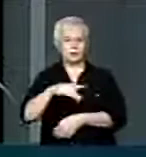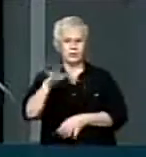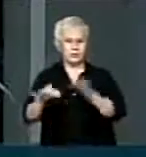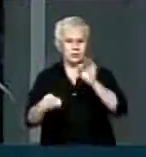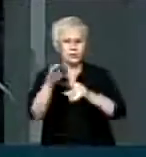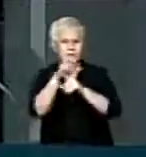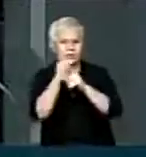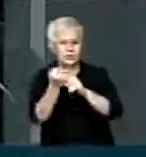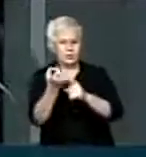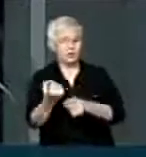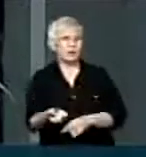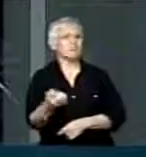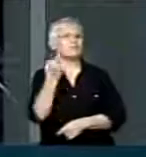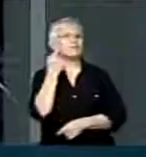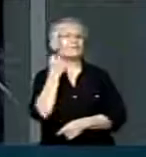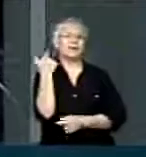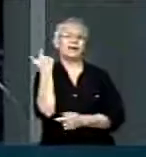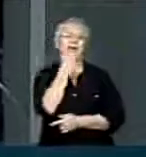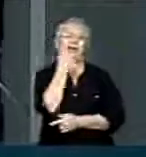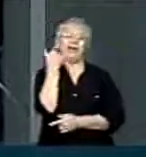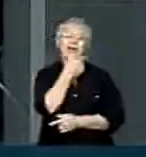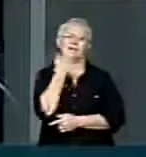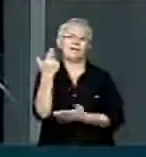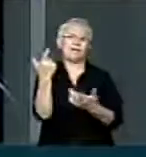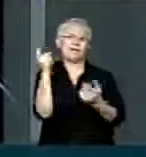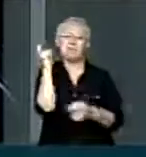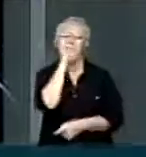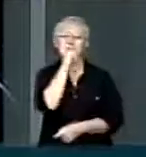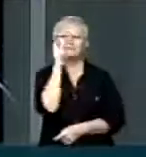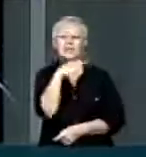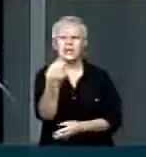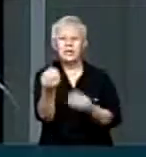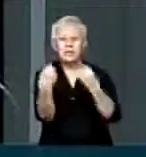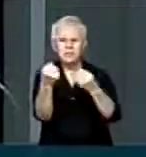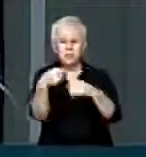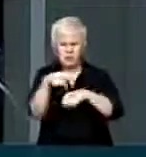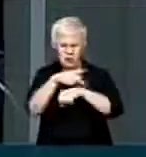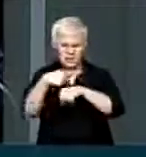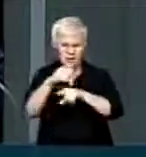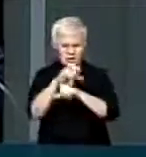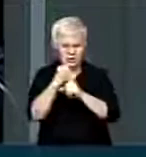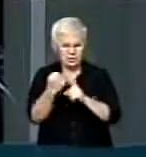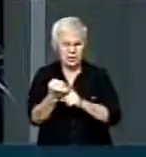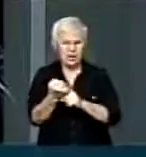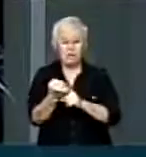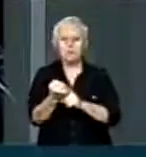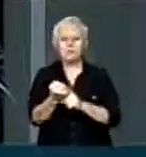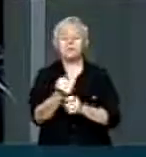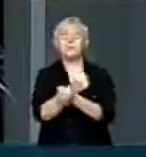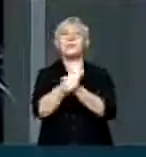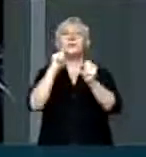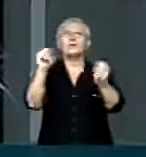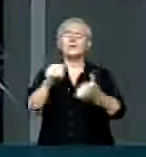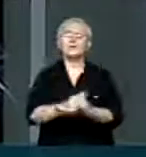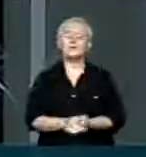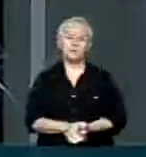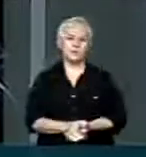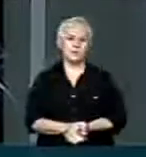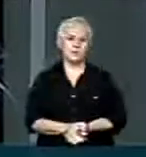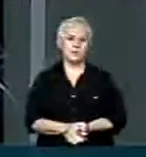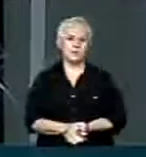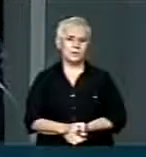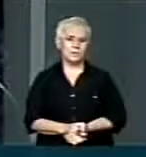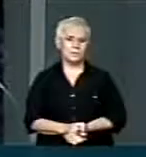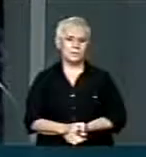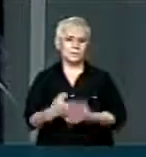social. Eu vou provar a mentira. Que país social é esse, onde um camarada que ganha, junto com toda a sua